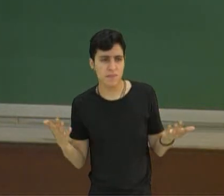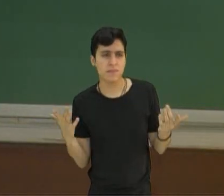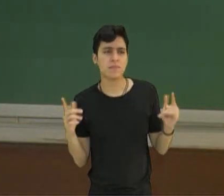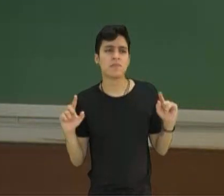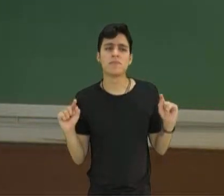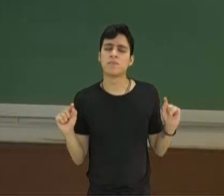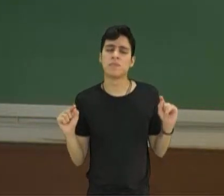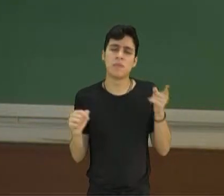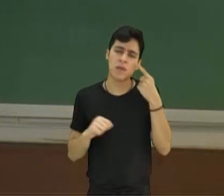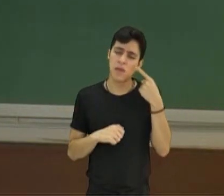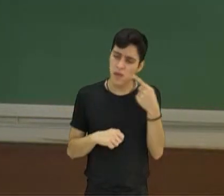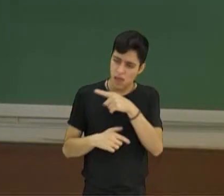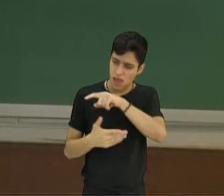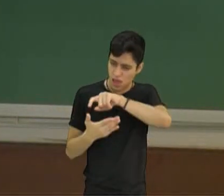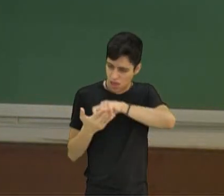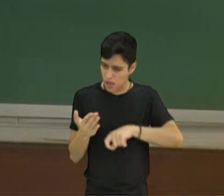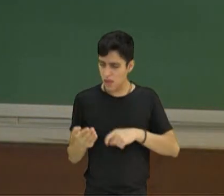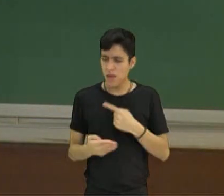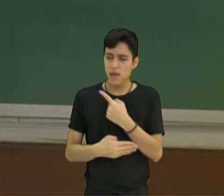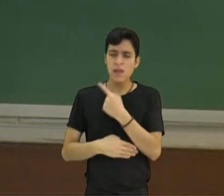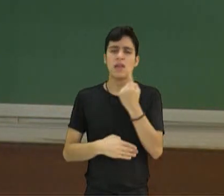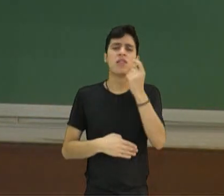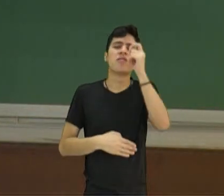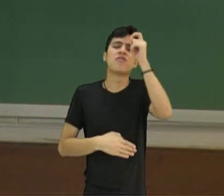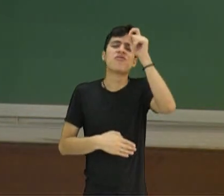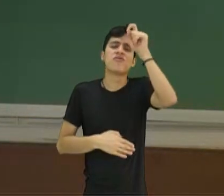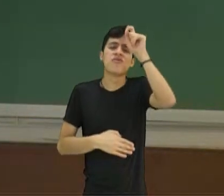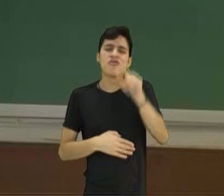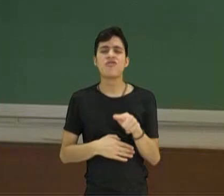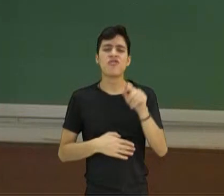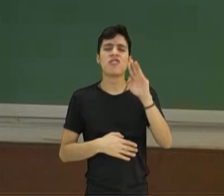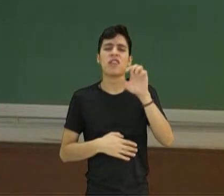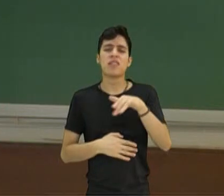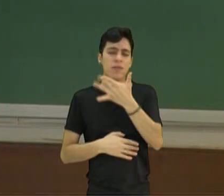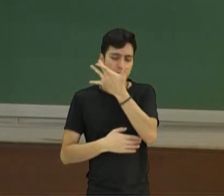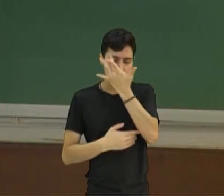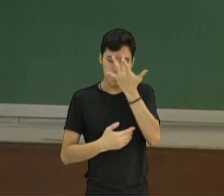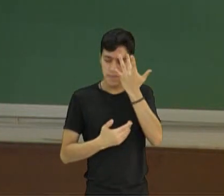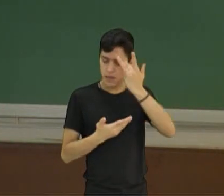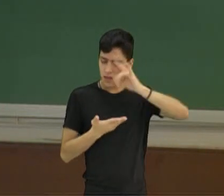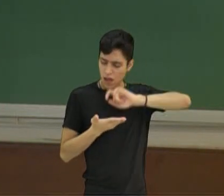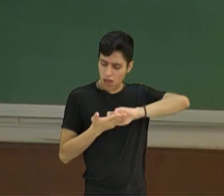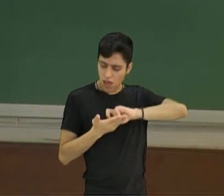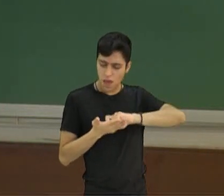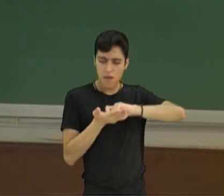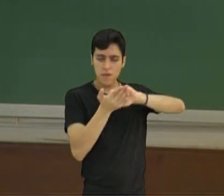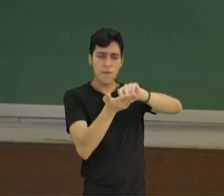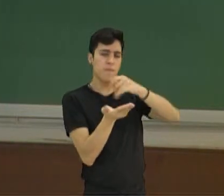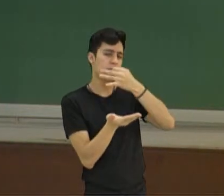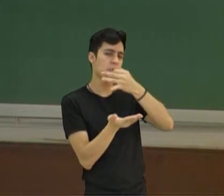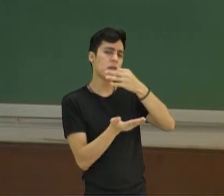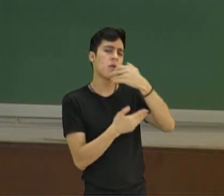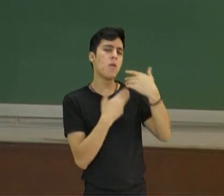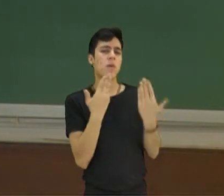dito, nós temos a assinatura de quem realizou essa carta do leitor, de quem fez essa opinião e esses